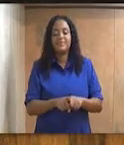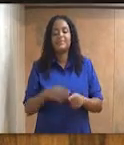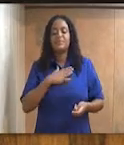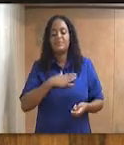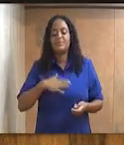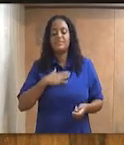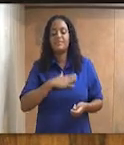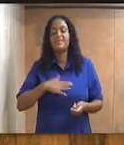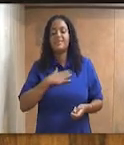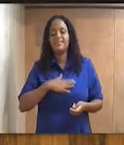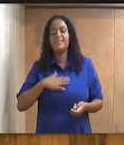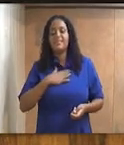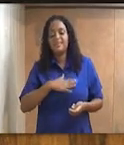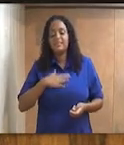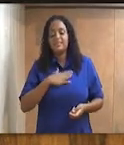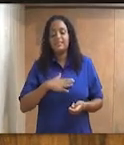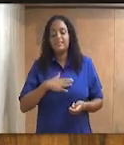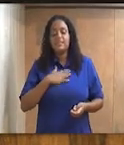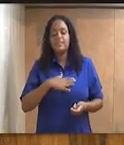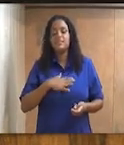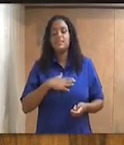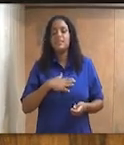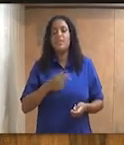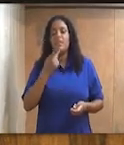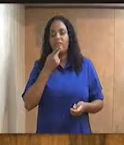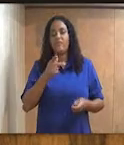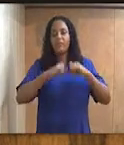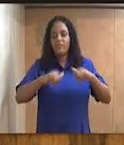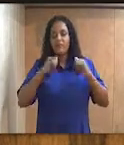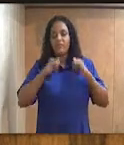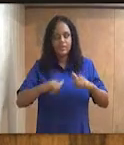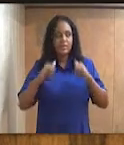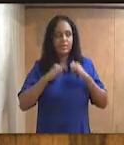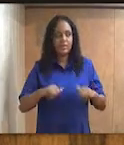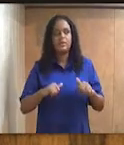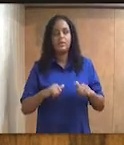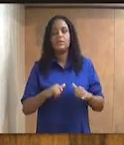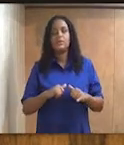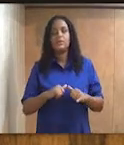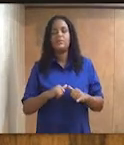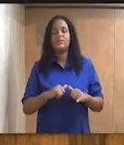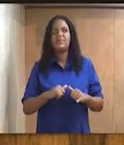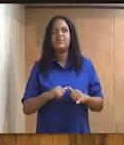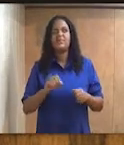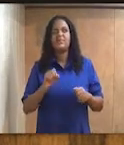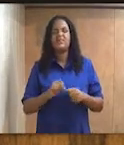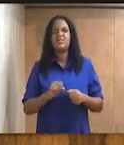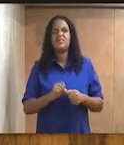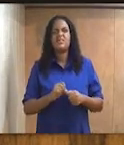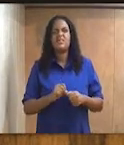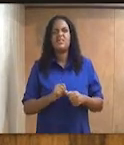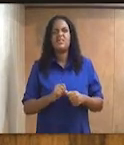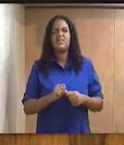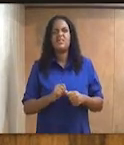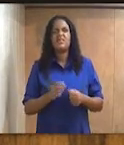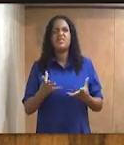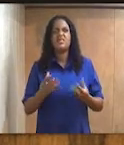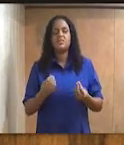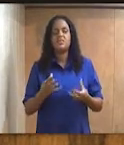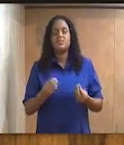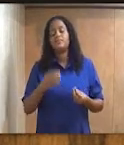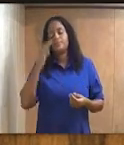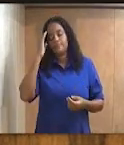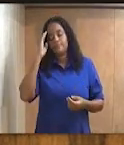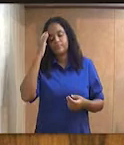gostaria de dizer que a gente fica num